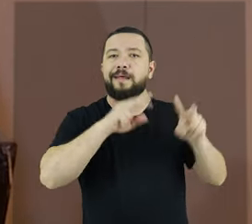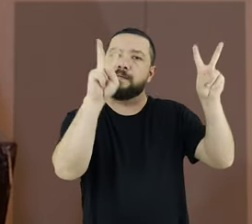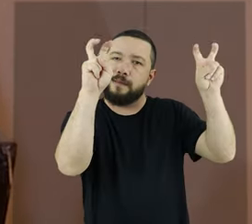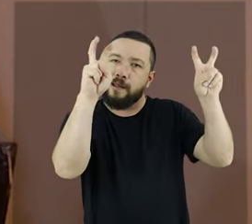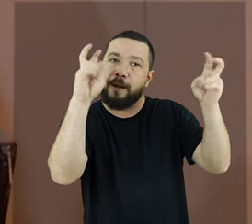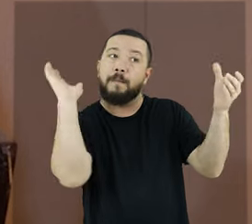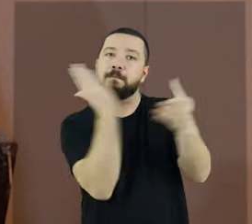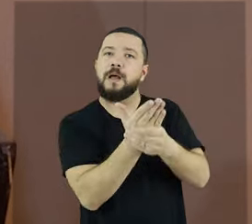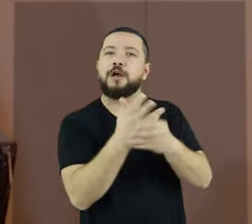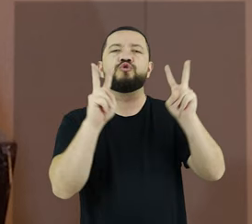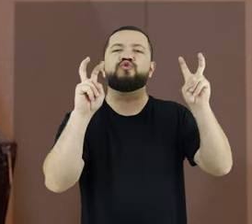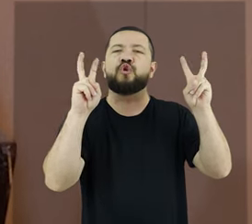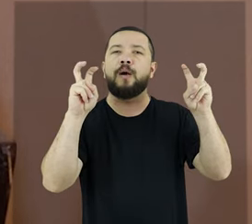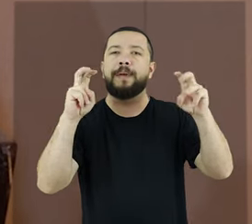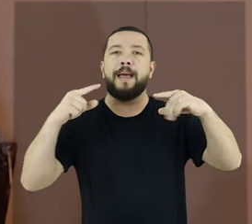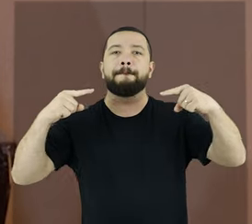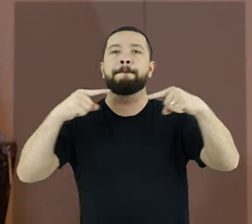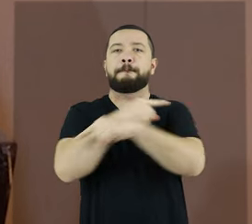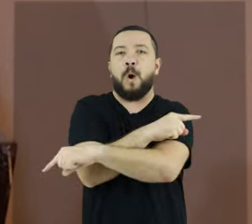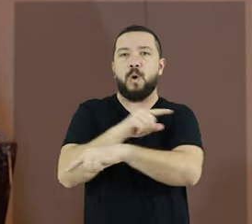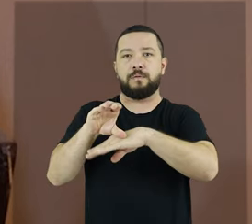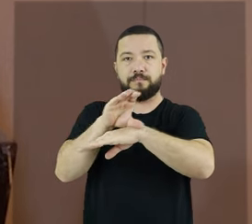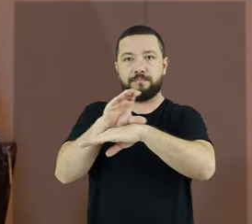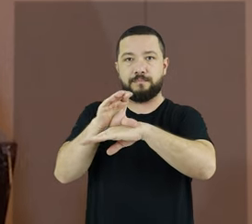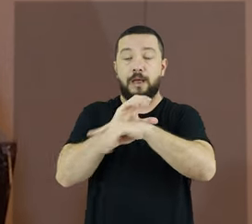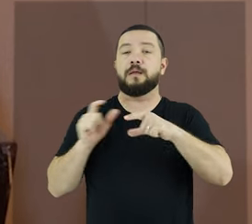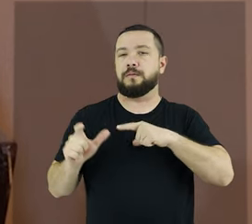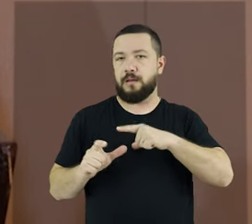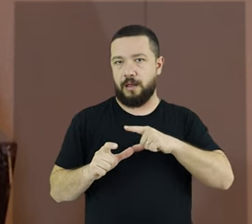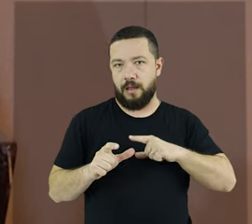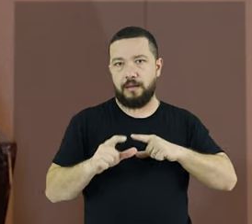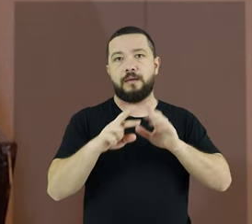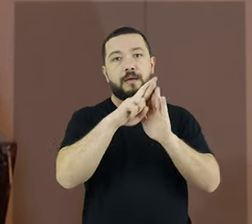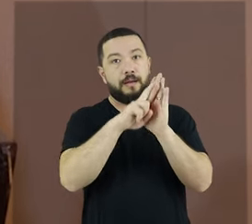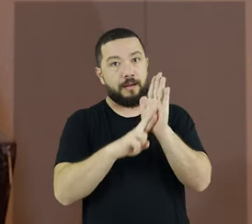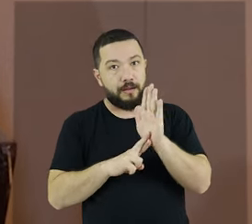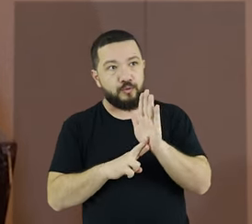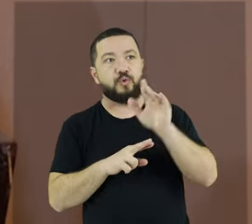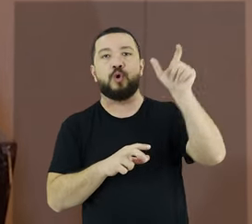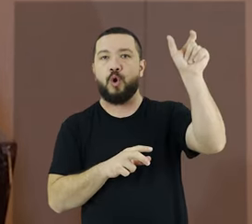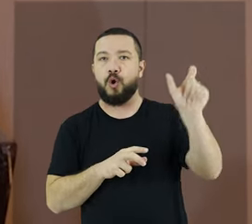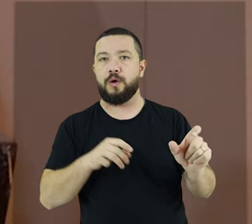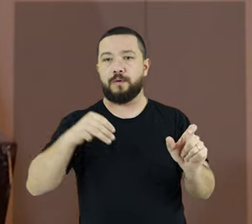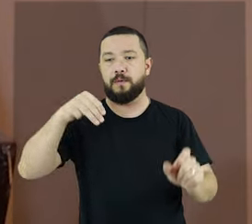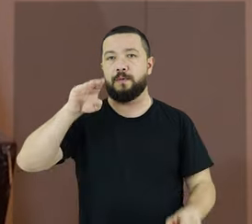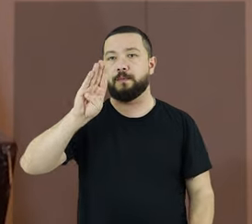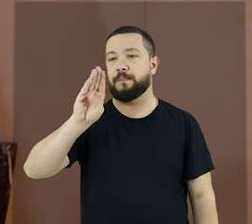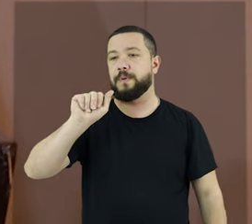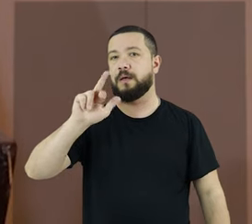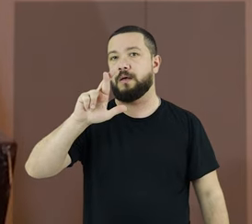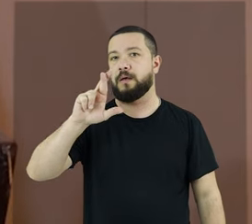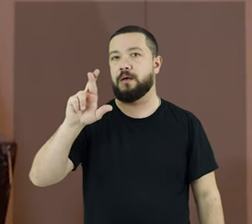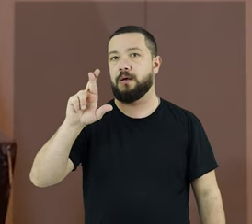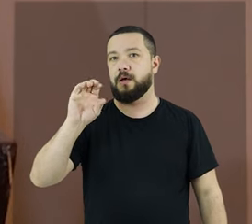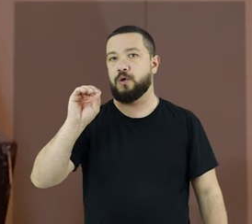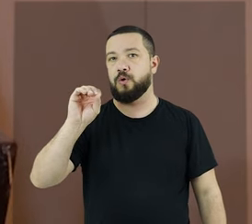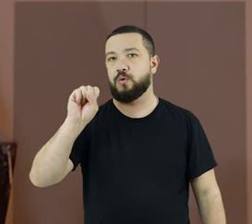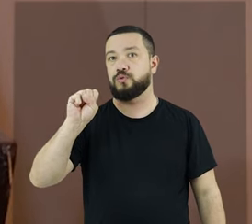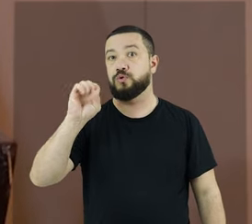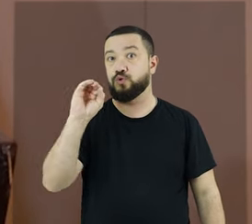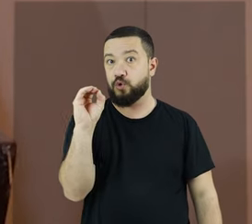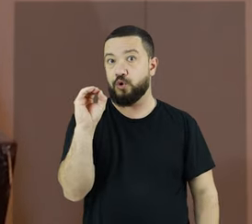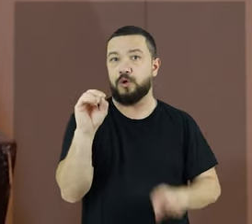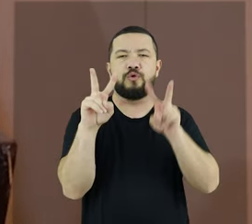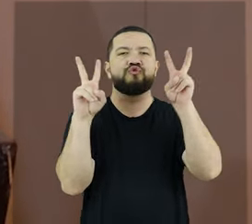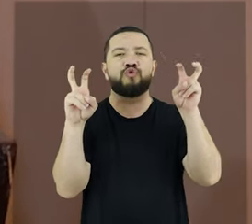direta de inconstitucionalidade por omissão, cujo relator é o ministro-presidente, Luiz Roberto Barroso, que trata sobre